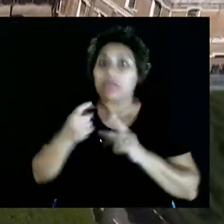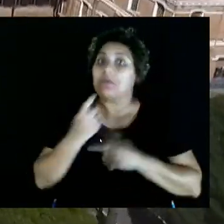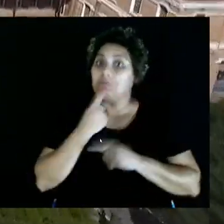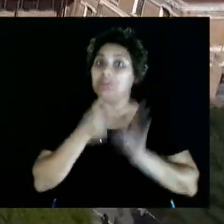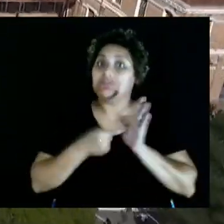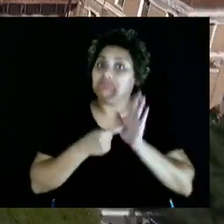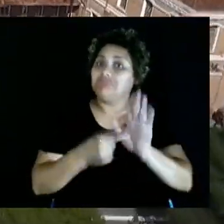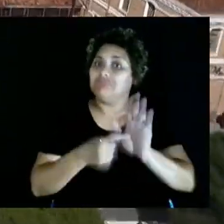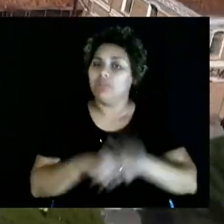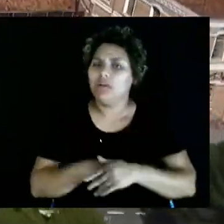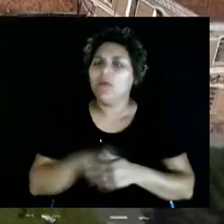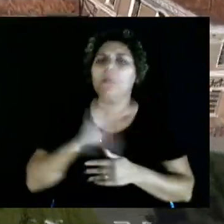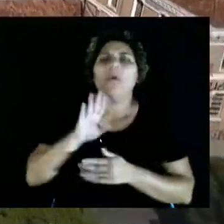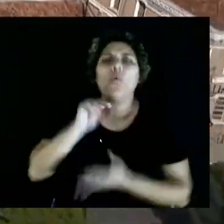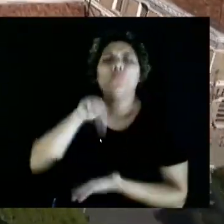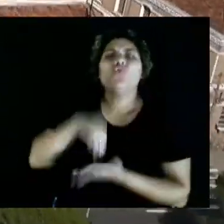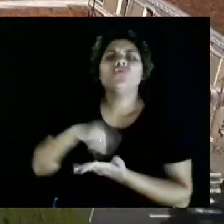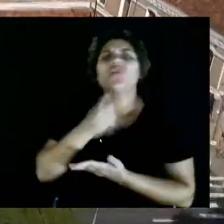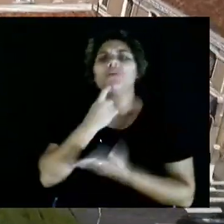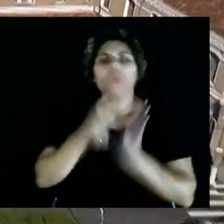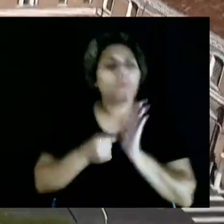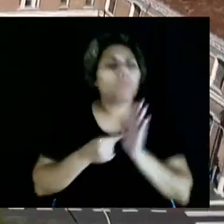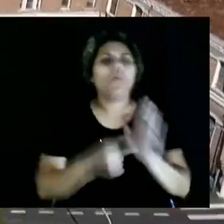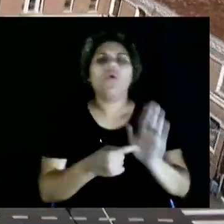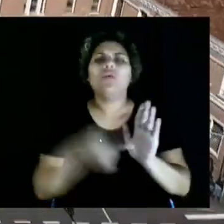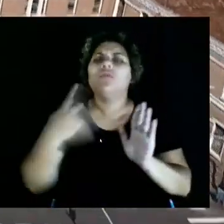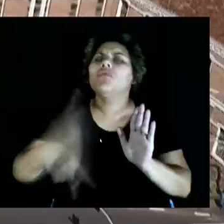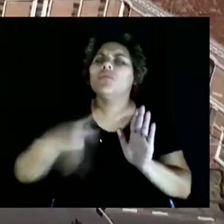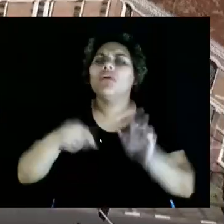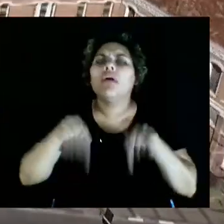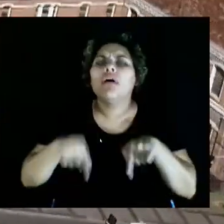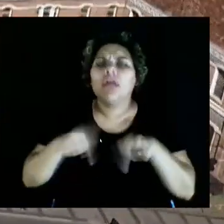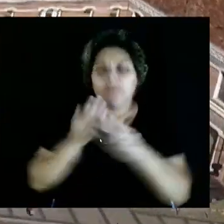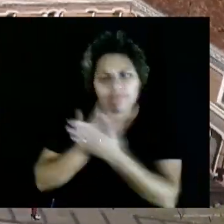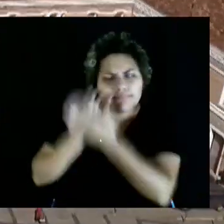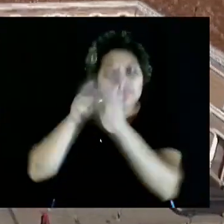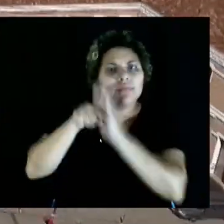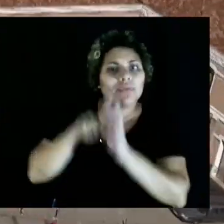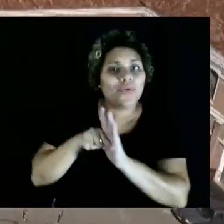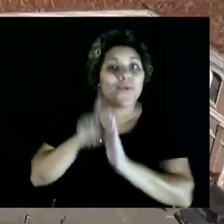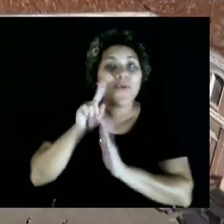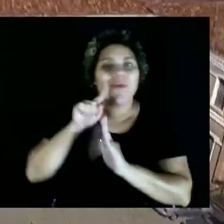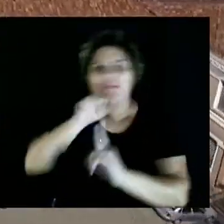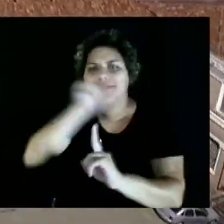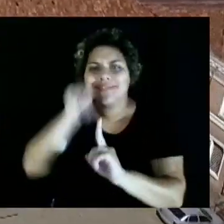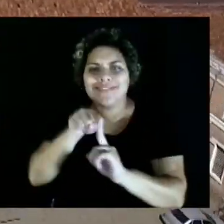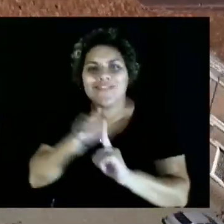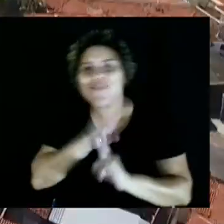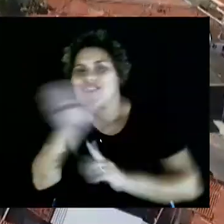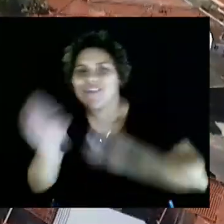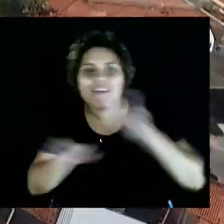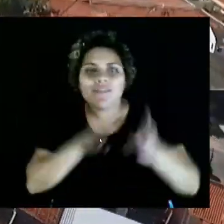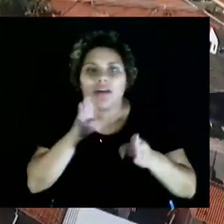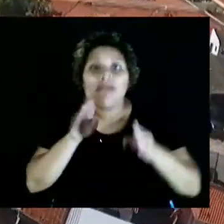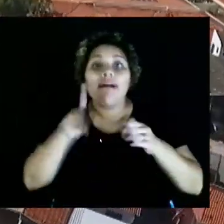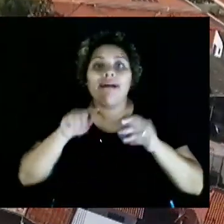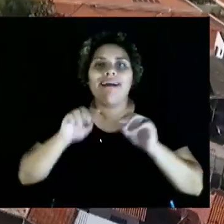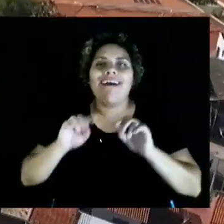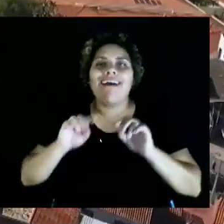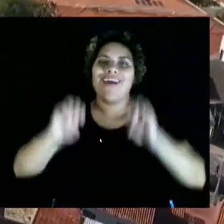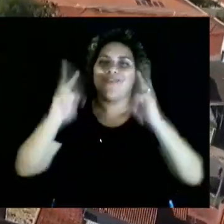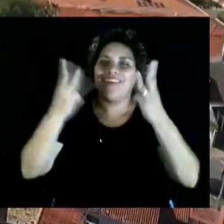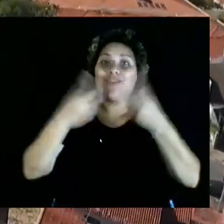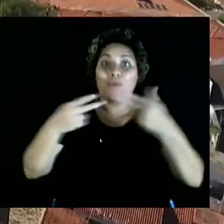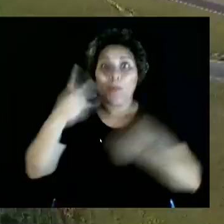ser um dos destaques do levantamento e também um dos destinos mais buscados para a realização de eventos no país é devido à